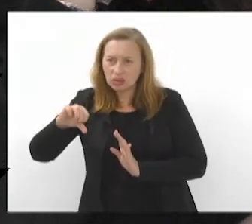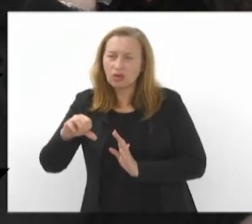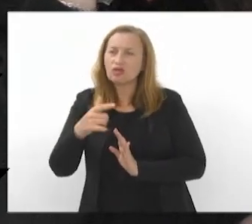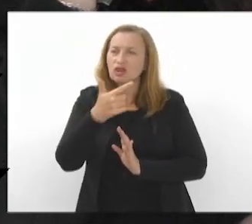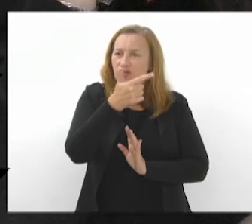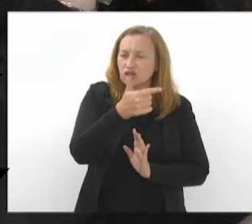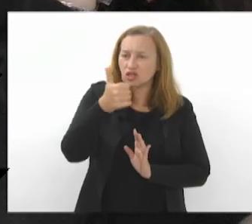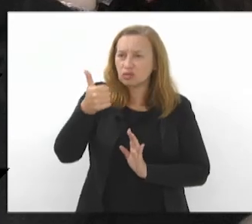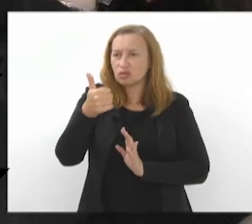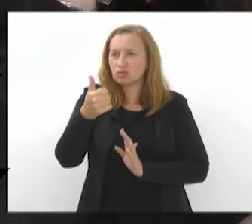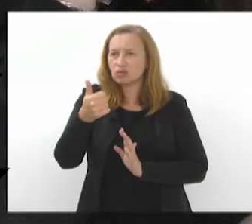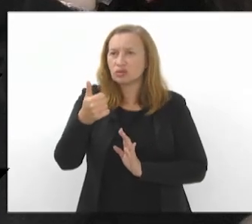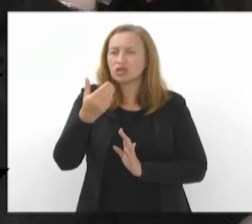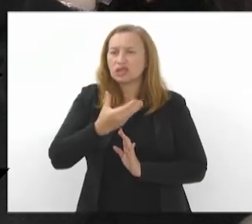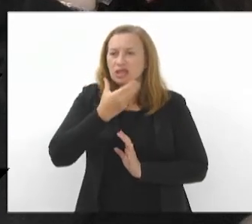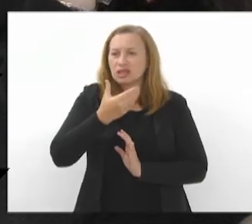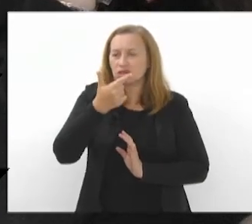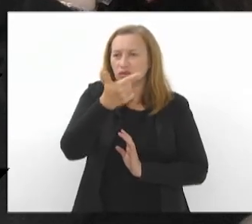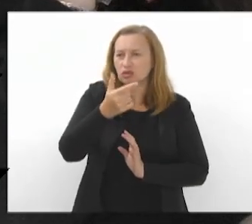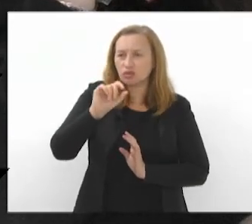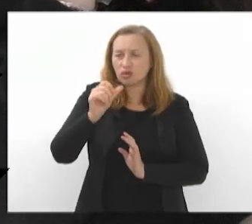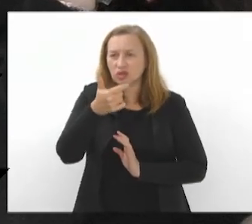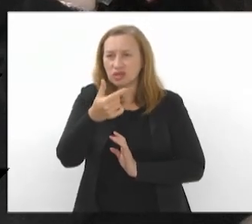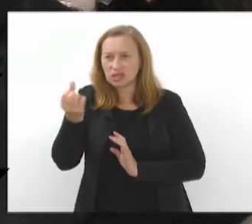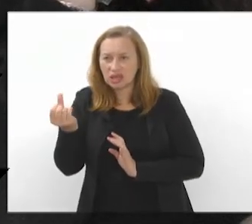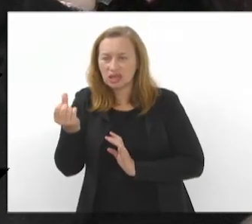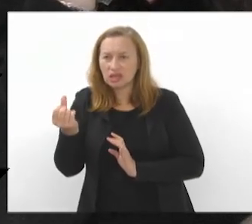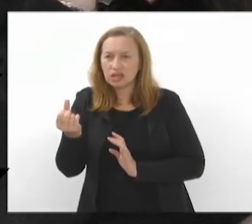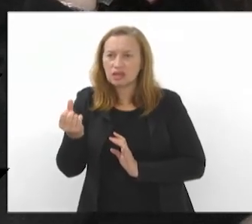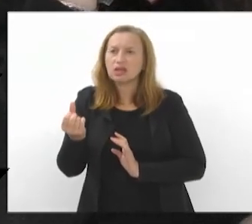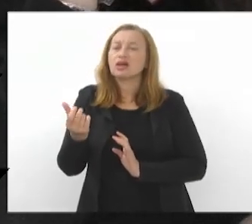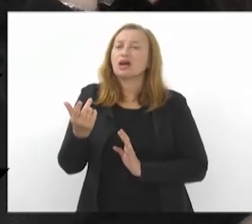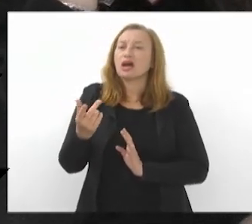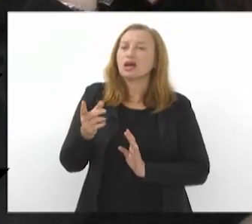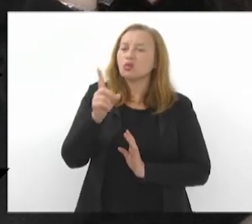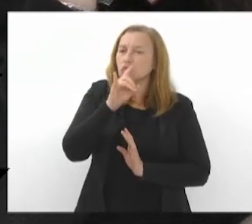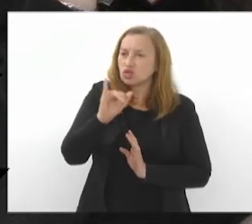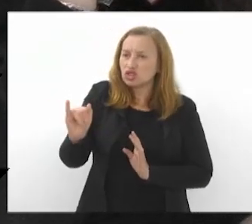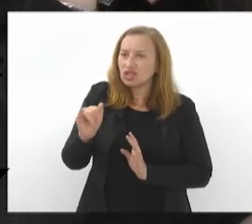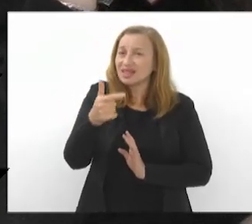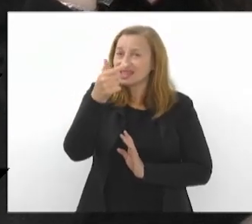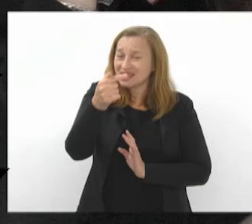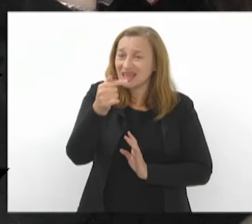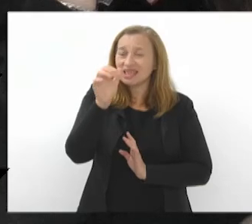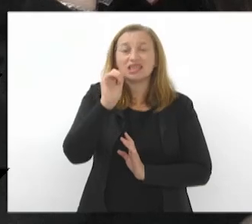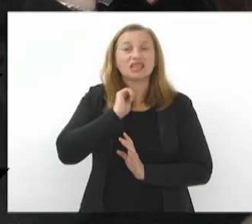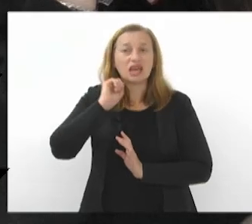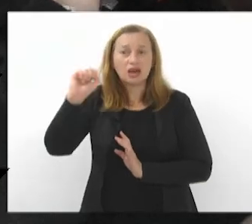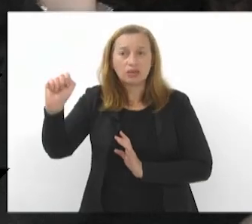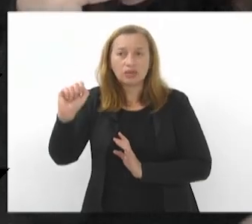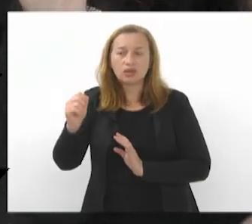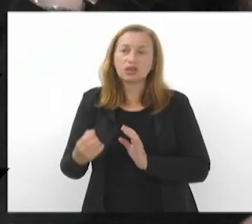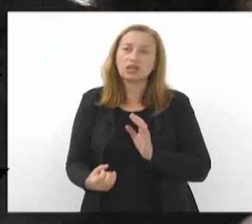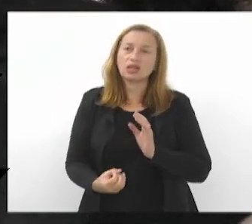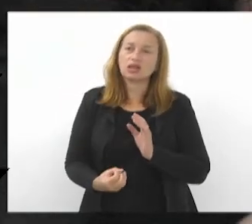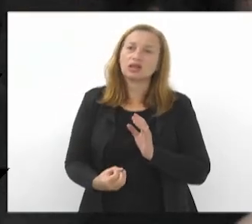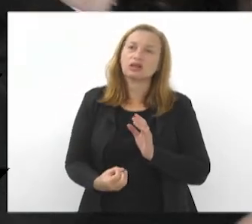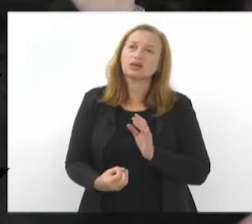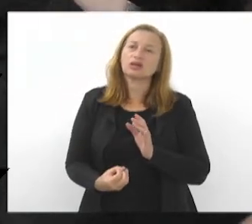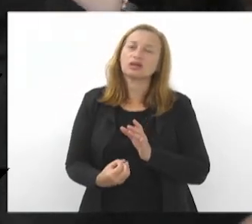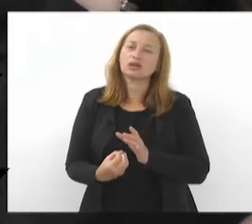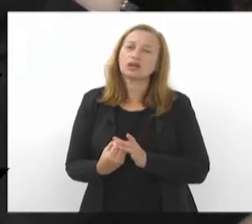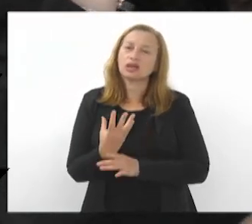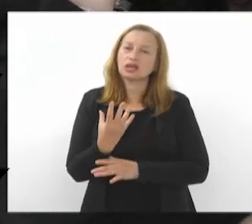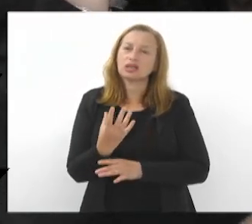2006, institui a data de comemoração como sendo dia 7 de abril, em virtude da data da fundação da sua Associação